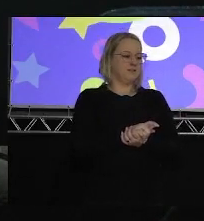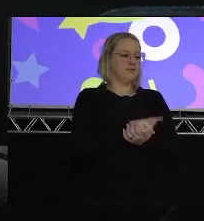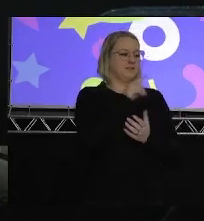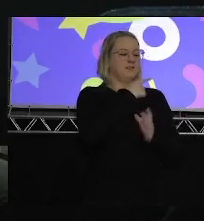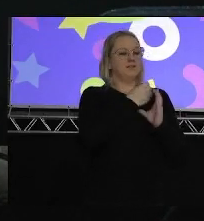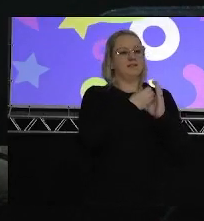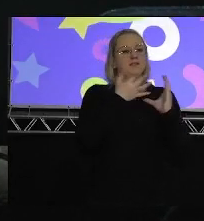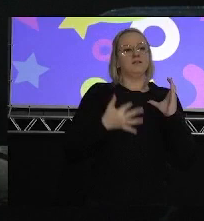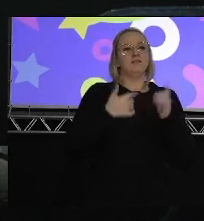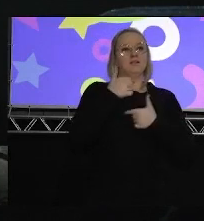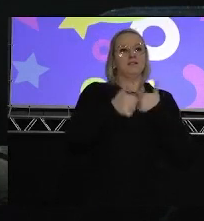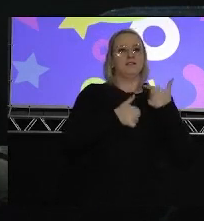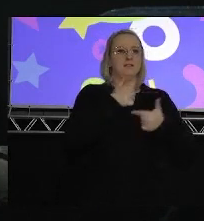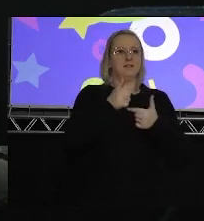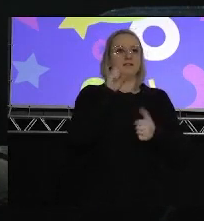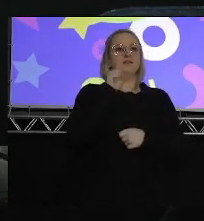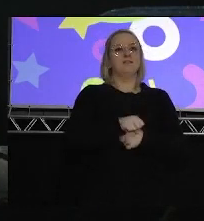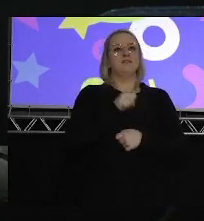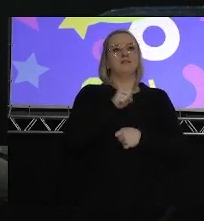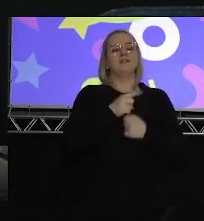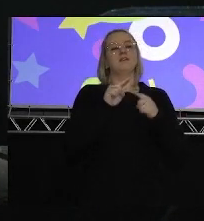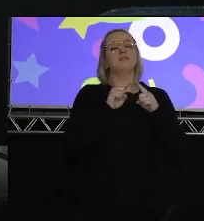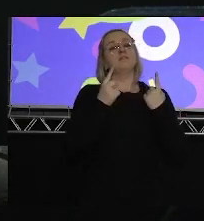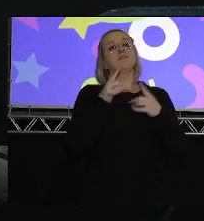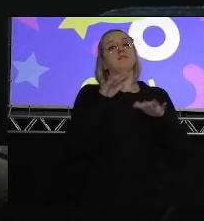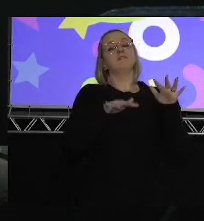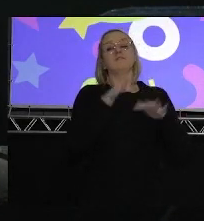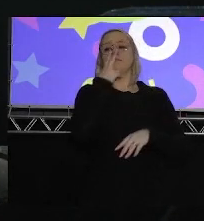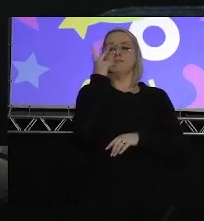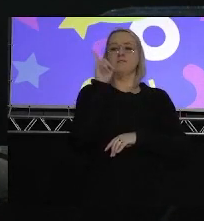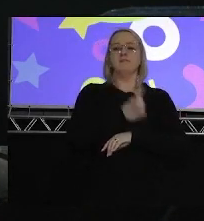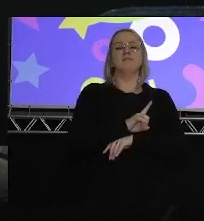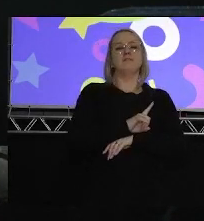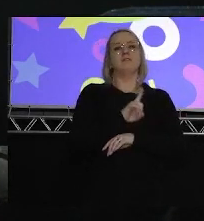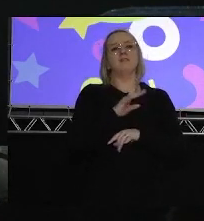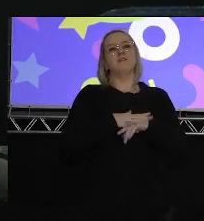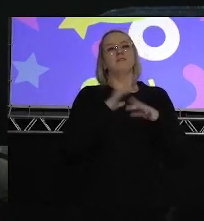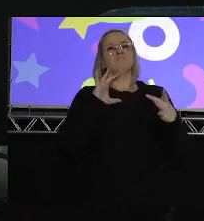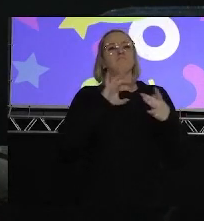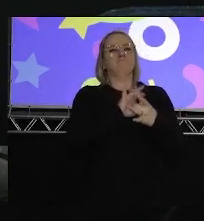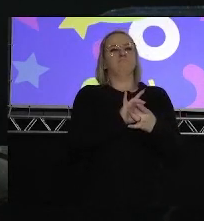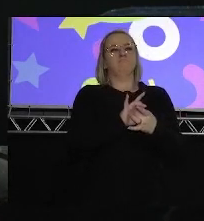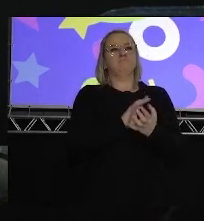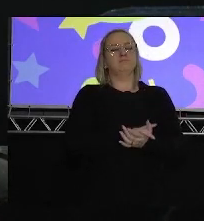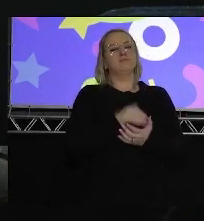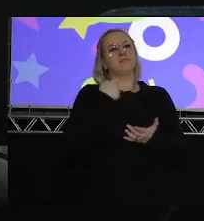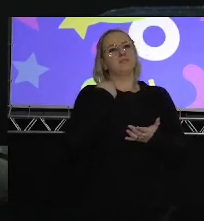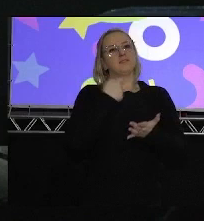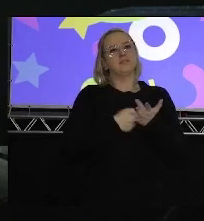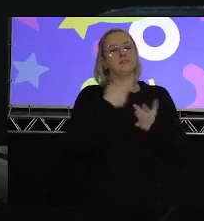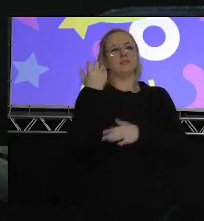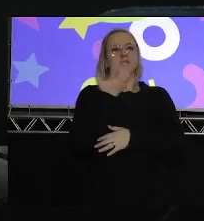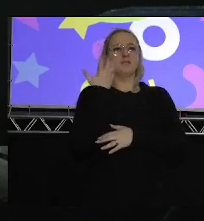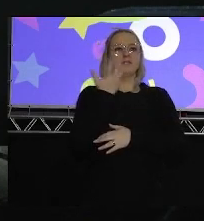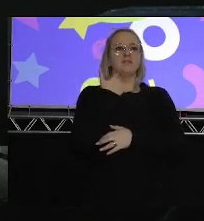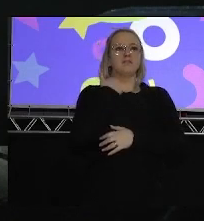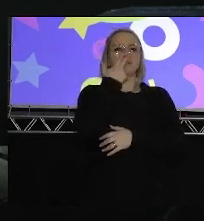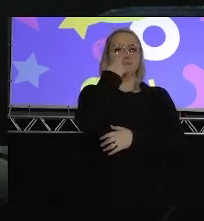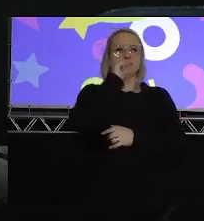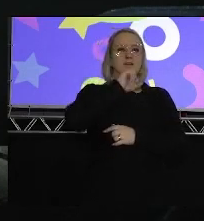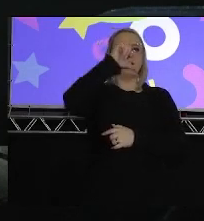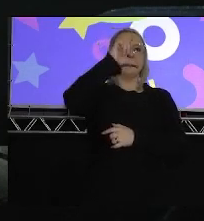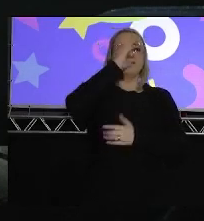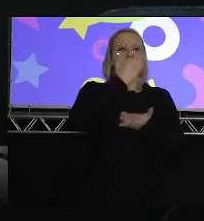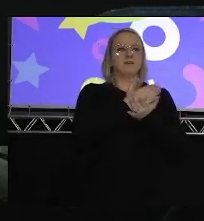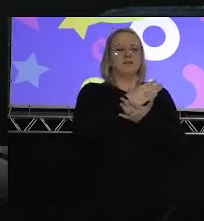de serviço. É classe de serviço, só que é um pouco a gente adapta. Porque o que faz sentido aqui? Entender que eu tenho emergência, tenho alto, médio e baixa. E